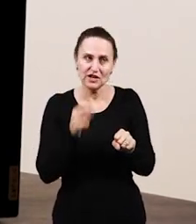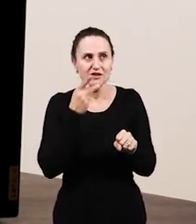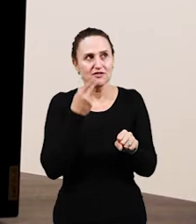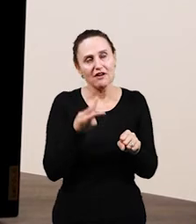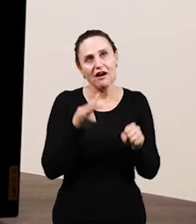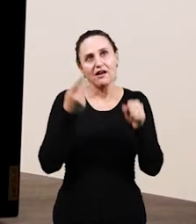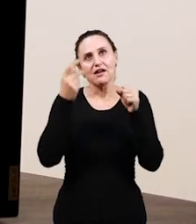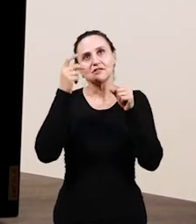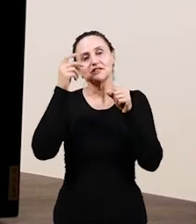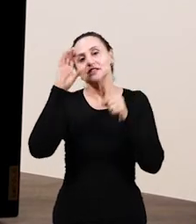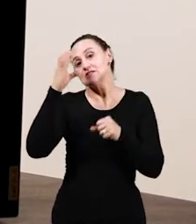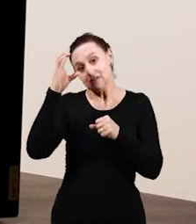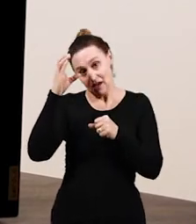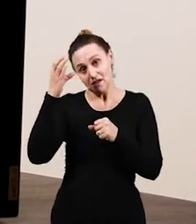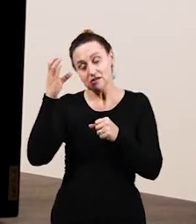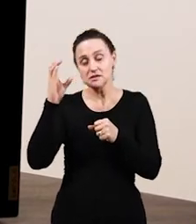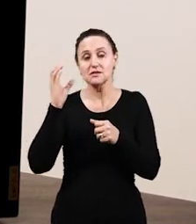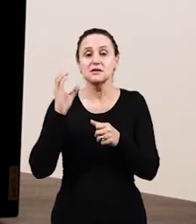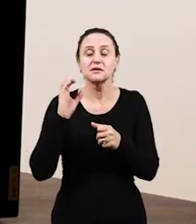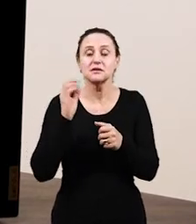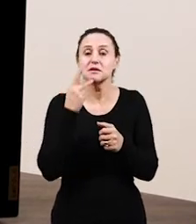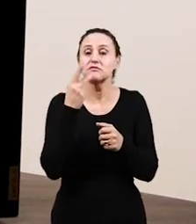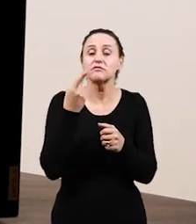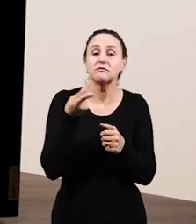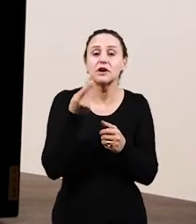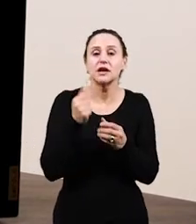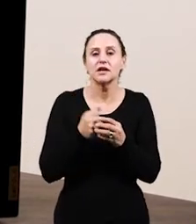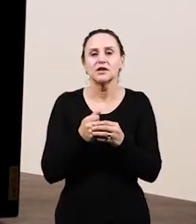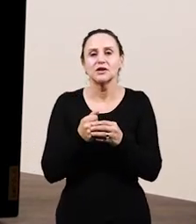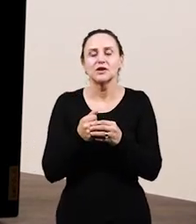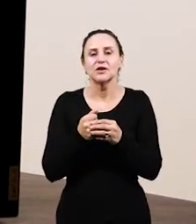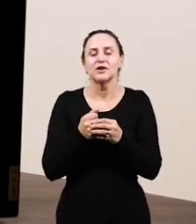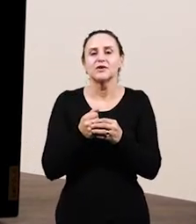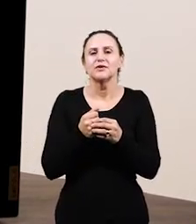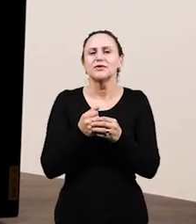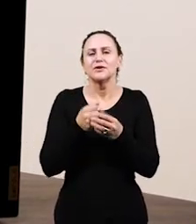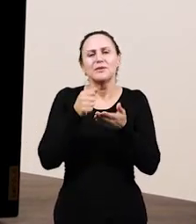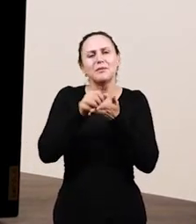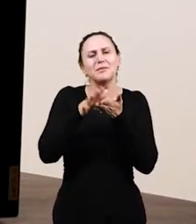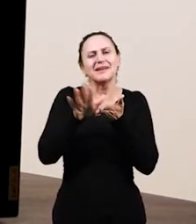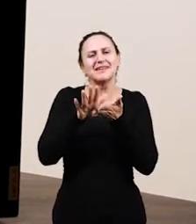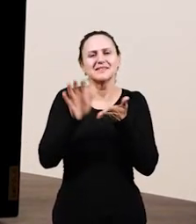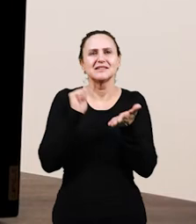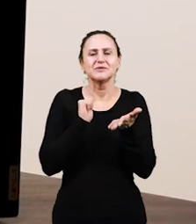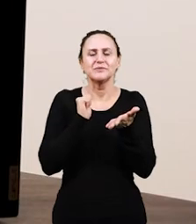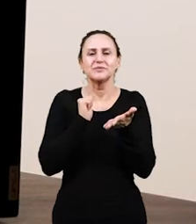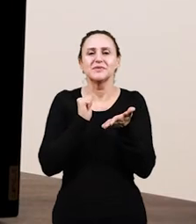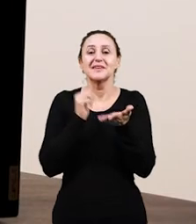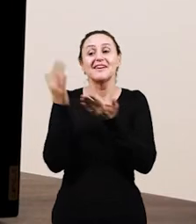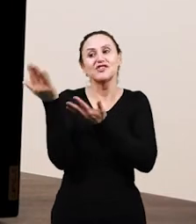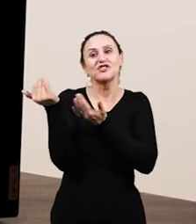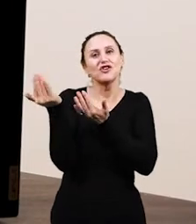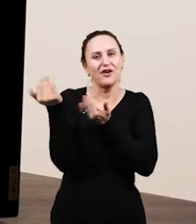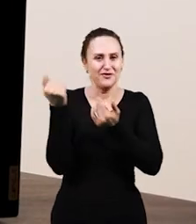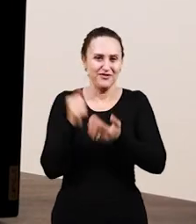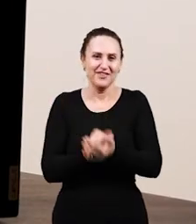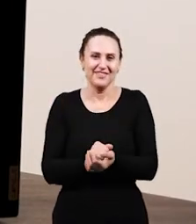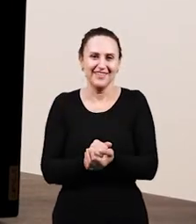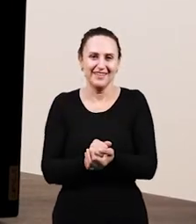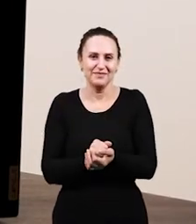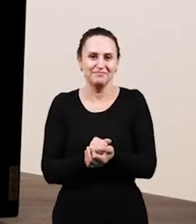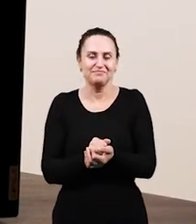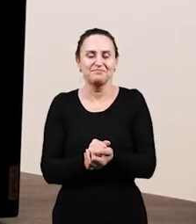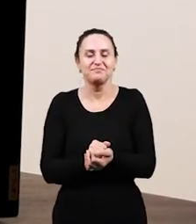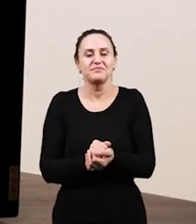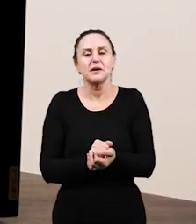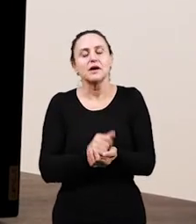ciência a gente tá falando de um uma publicação que é relativamente jovem ainda né